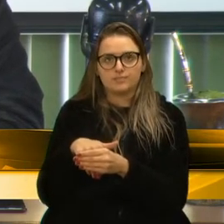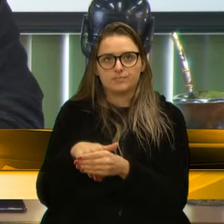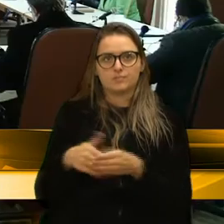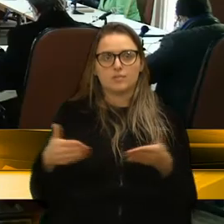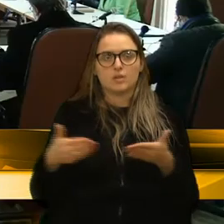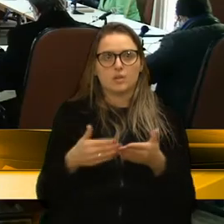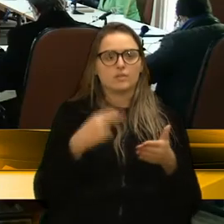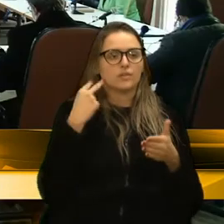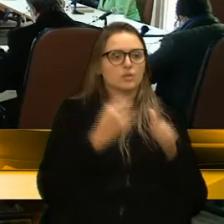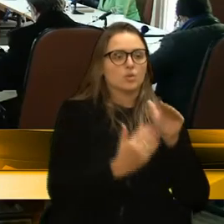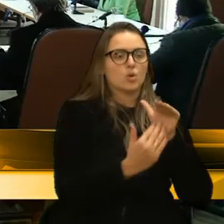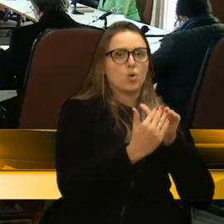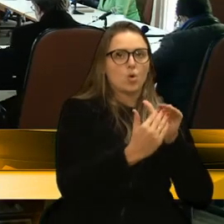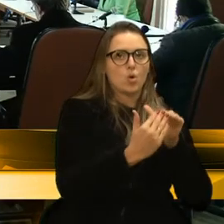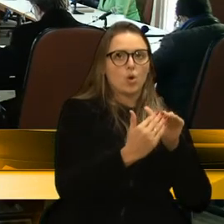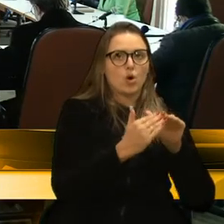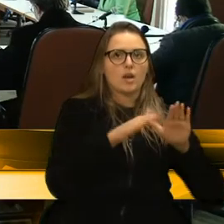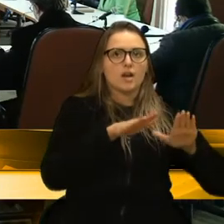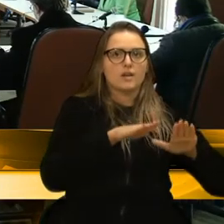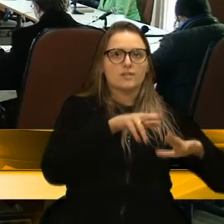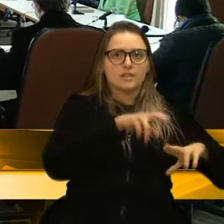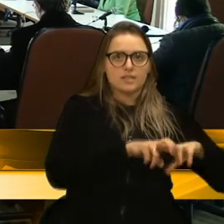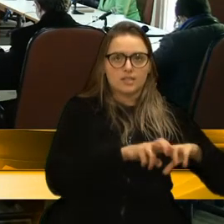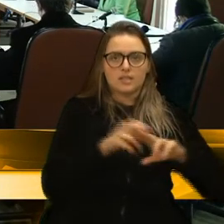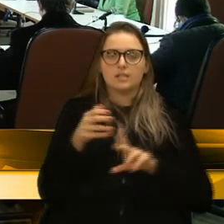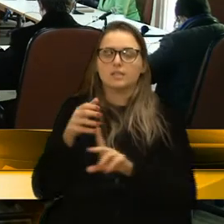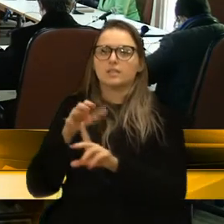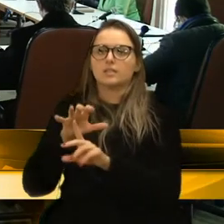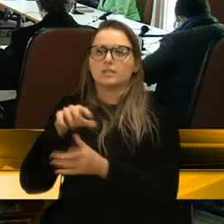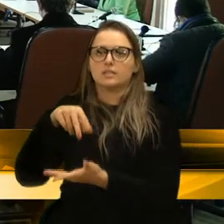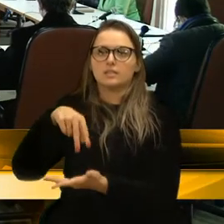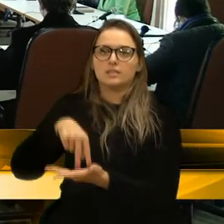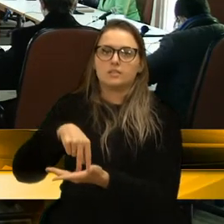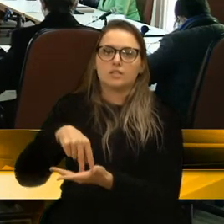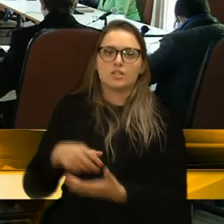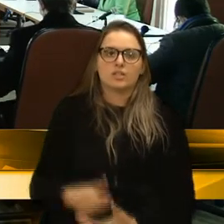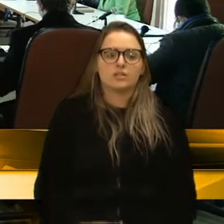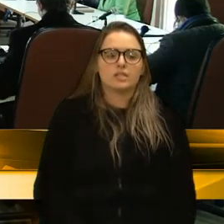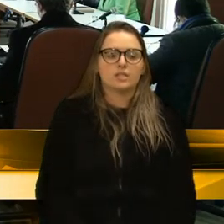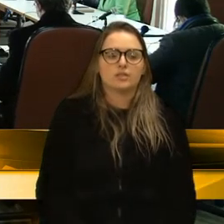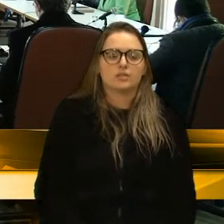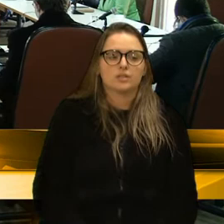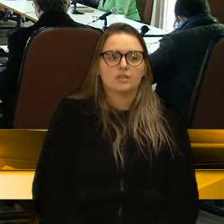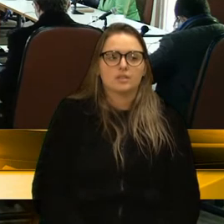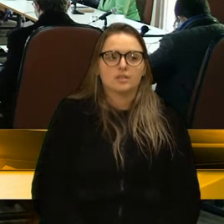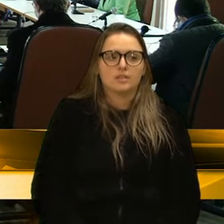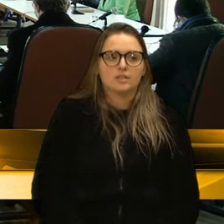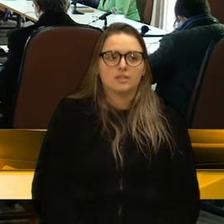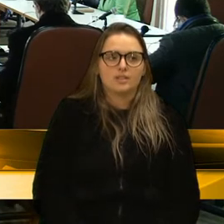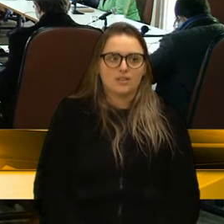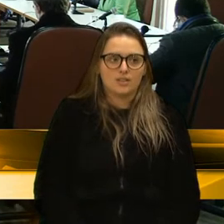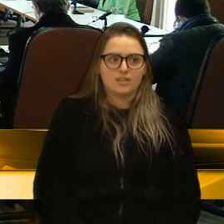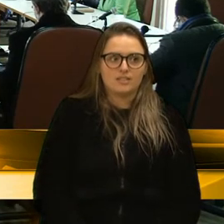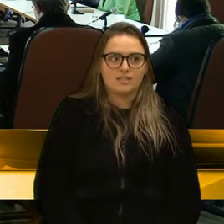os vereadores favoráveis permaneçam sentados e os contrários levantem-se.